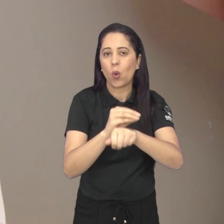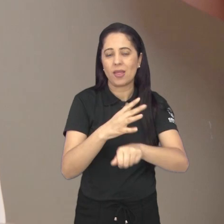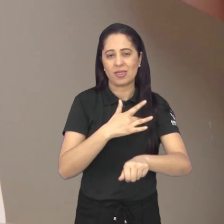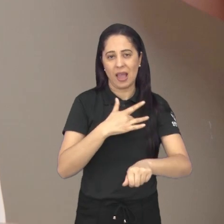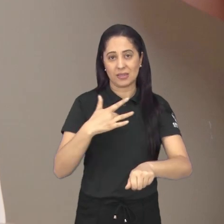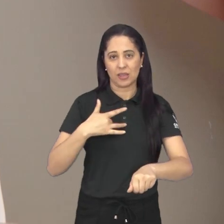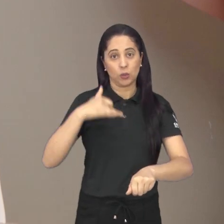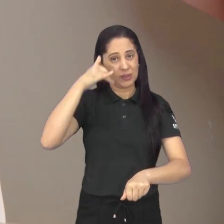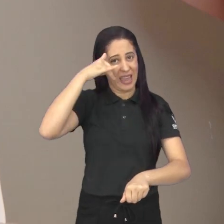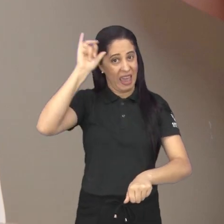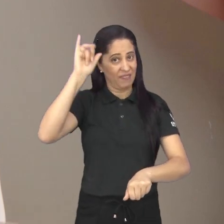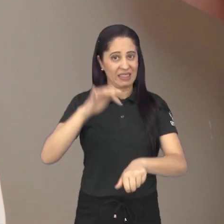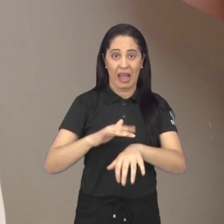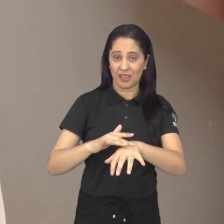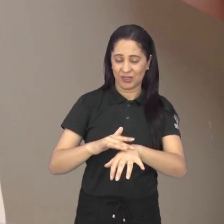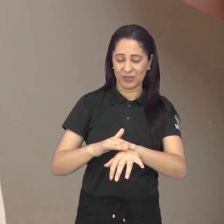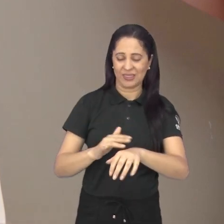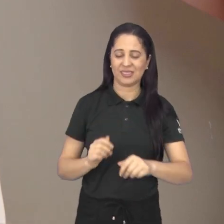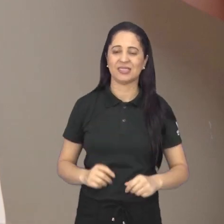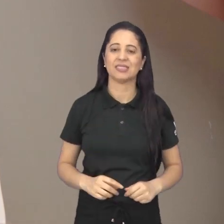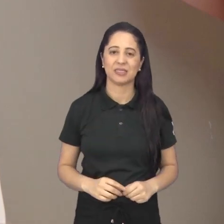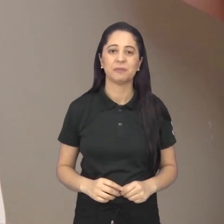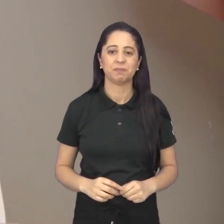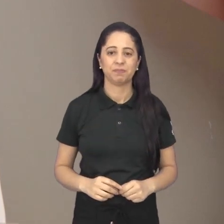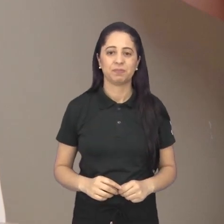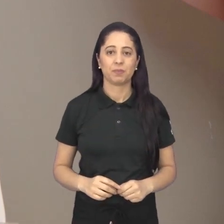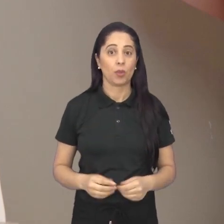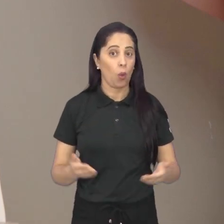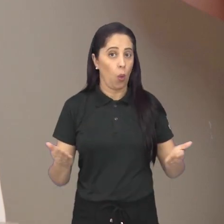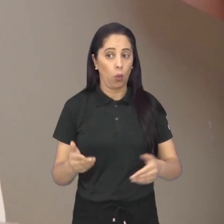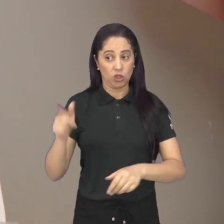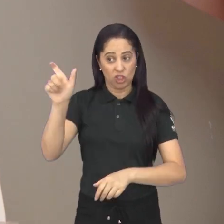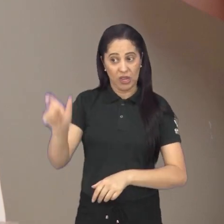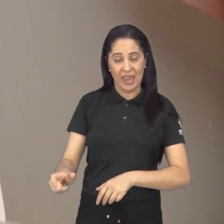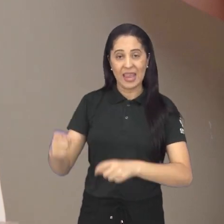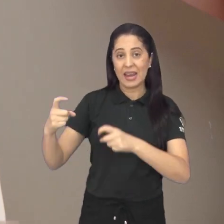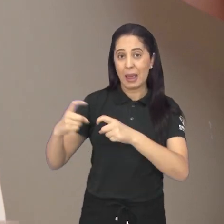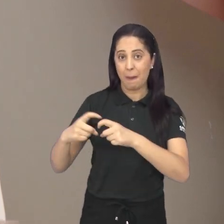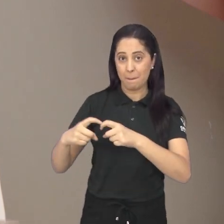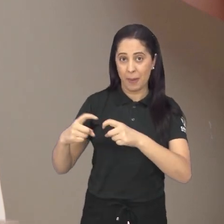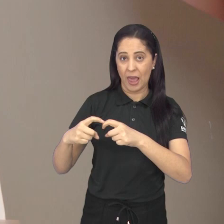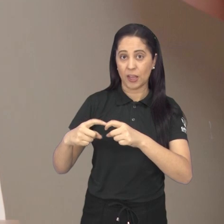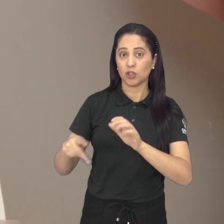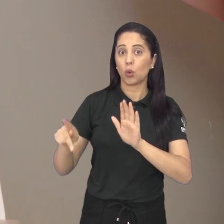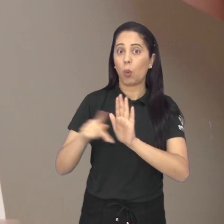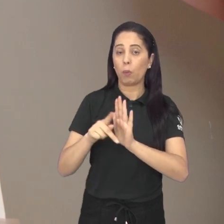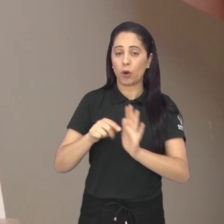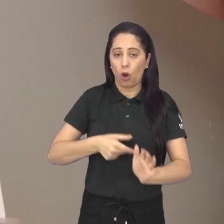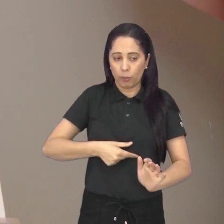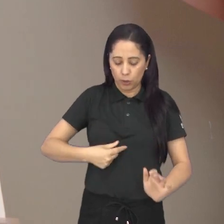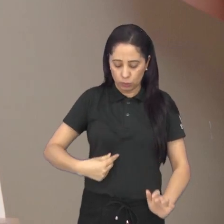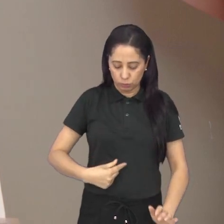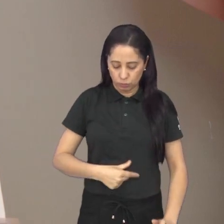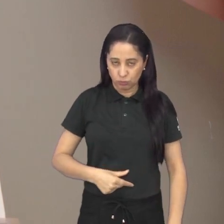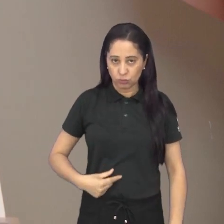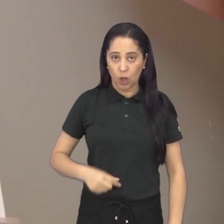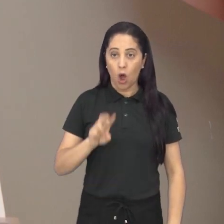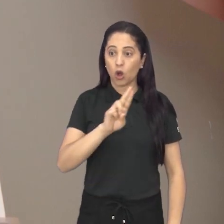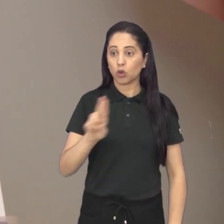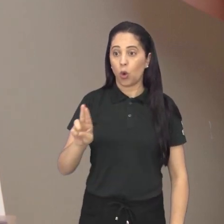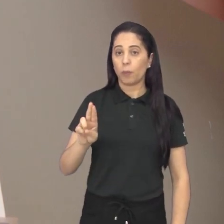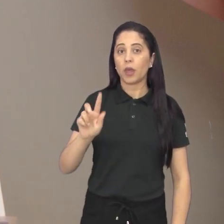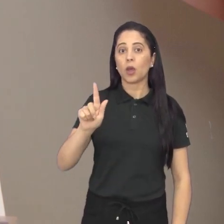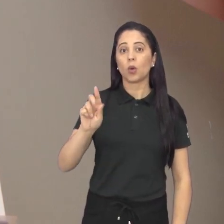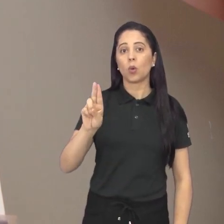prevenir algumas doenças. E no programa de hoje eu recebo o médico cirurgião do aparelho digestivo, Gustavo